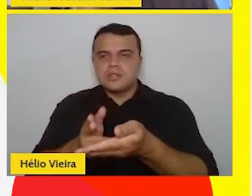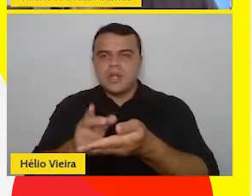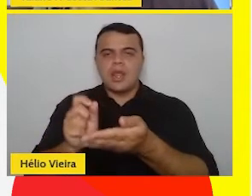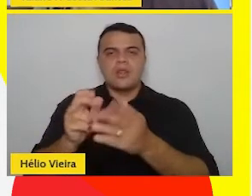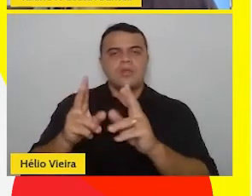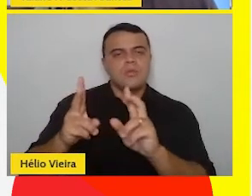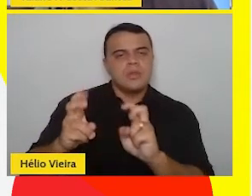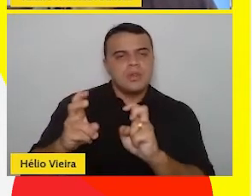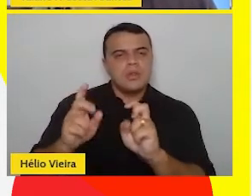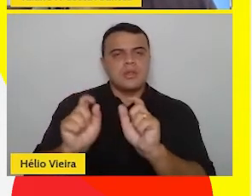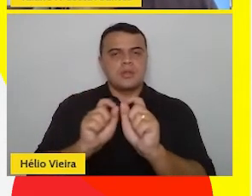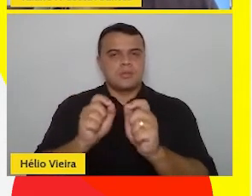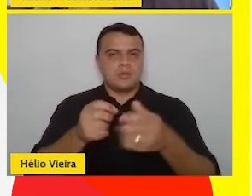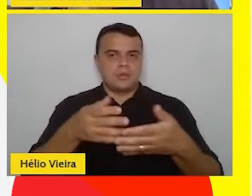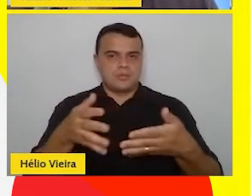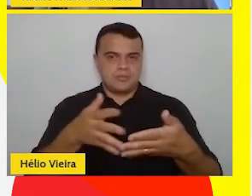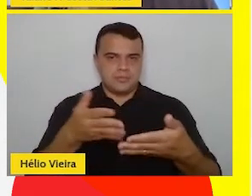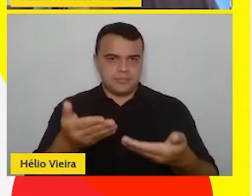que está sendo pintado.